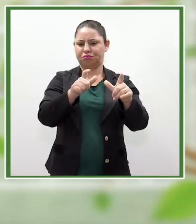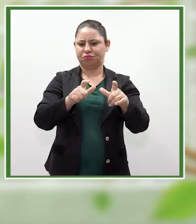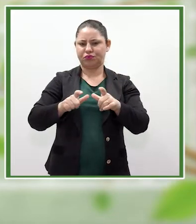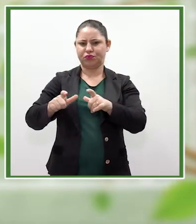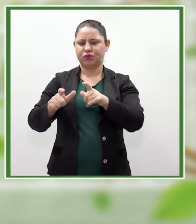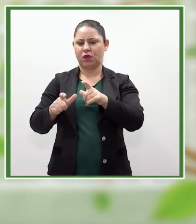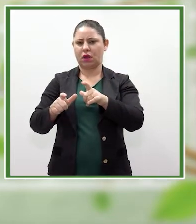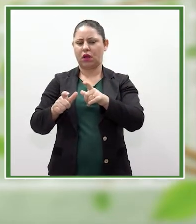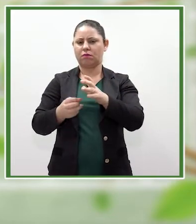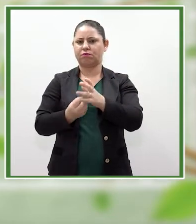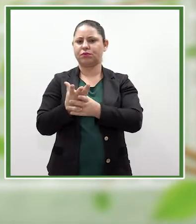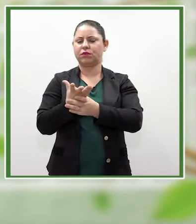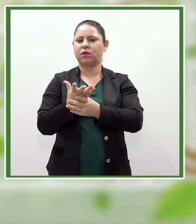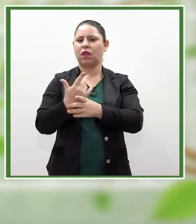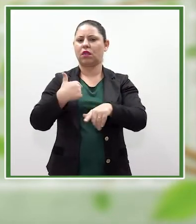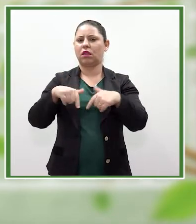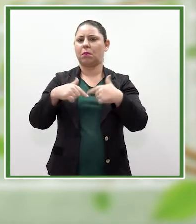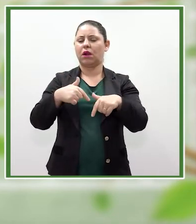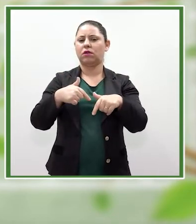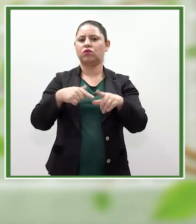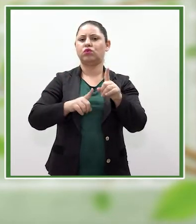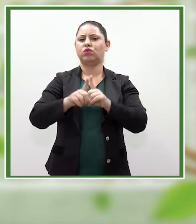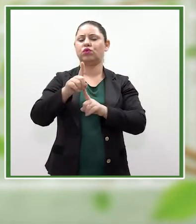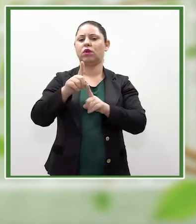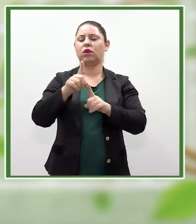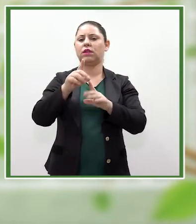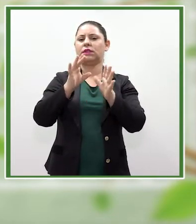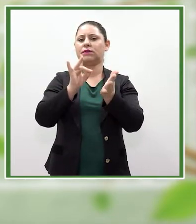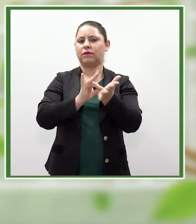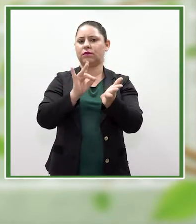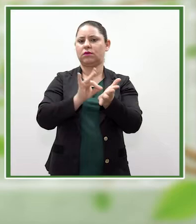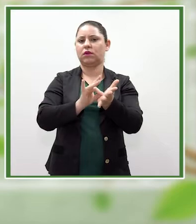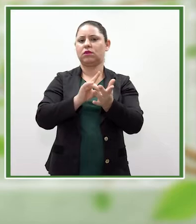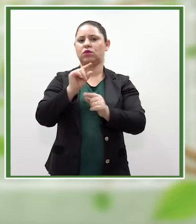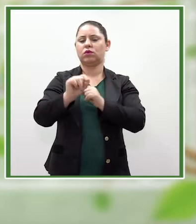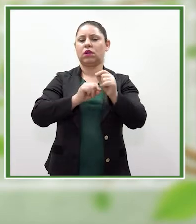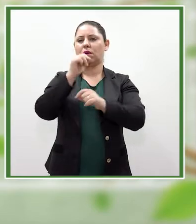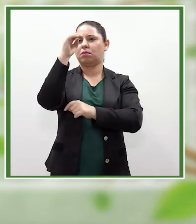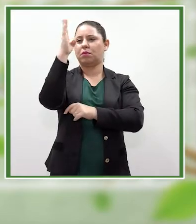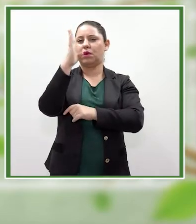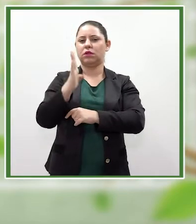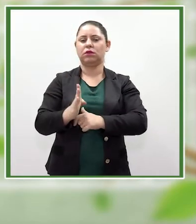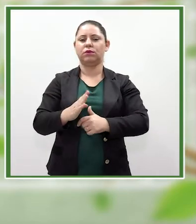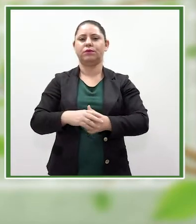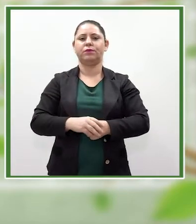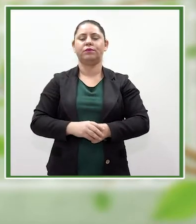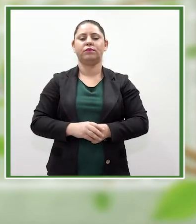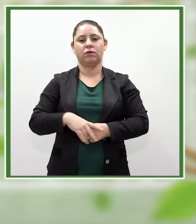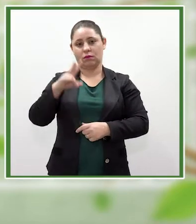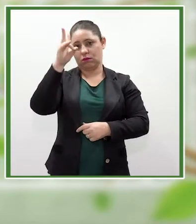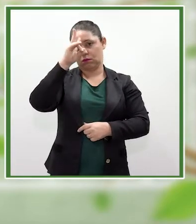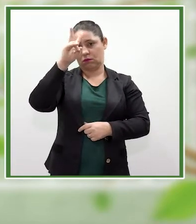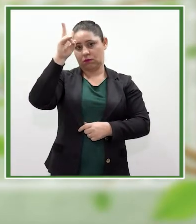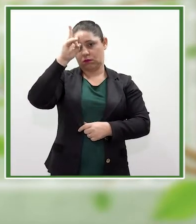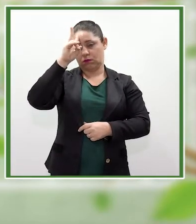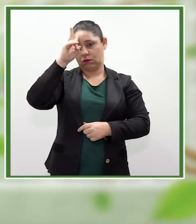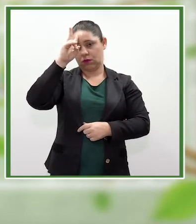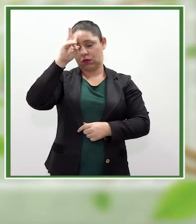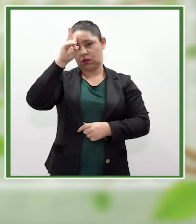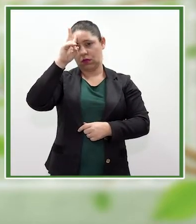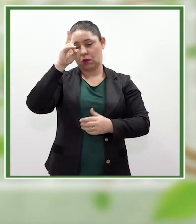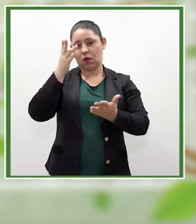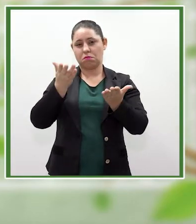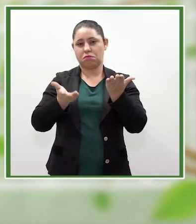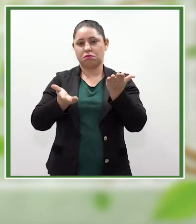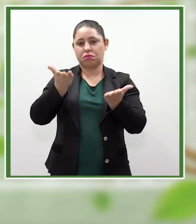correspondente emissão, de CO2 equivalente por quilo de carcaça. Ah, então, esse é o valor da média brasileira.